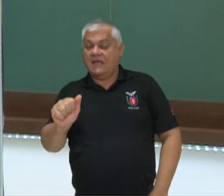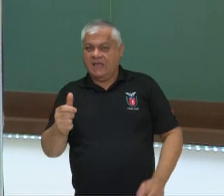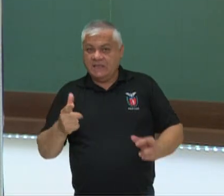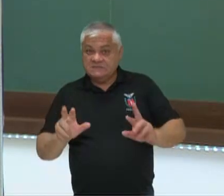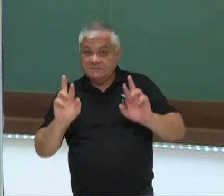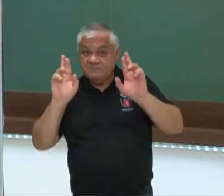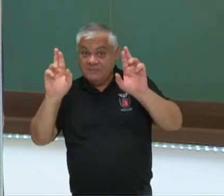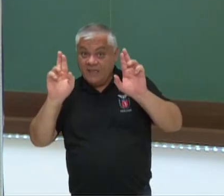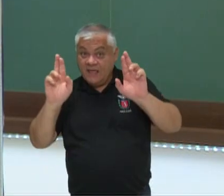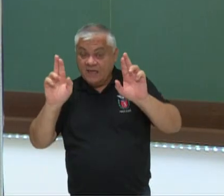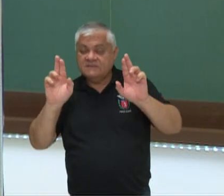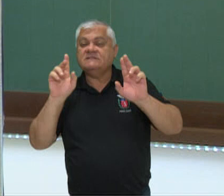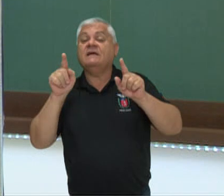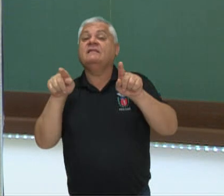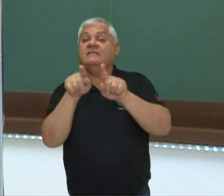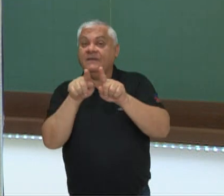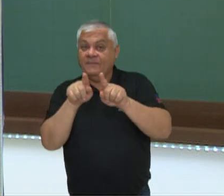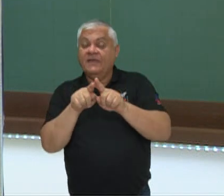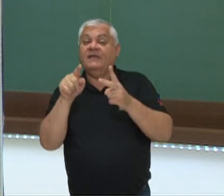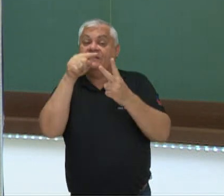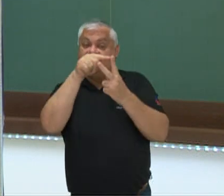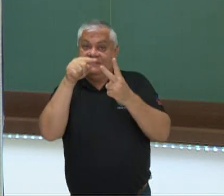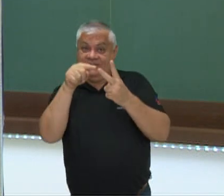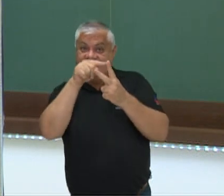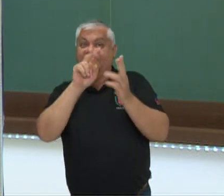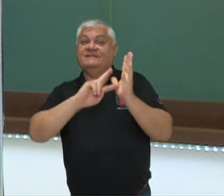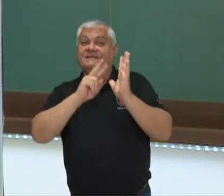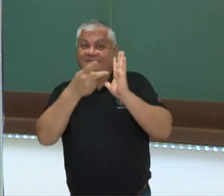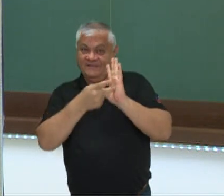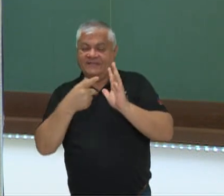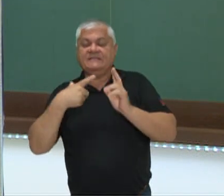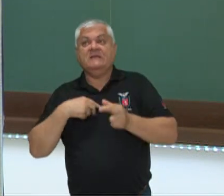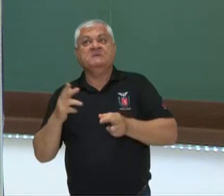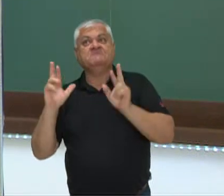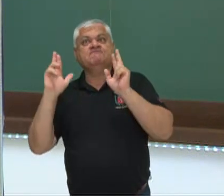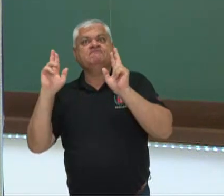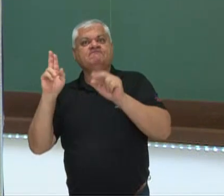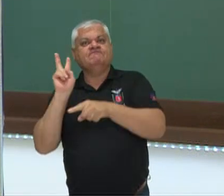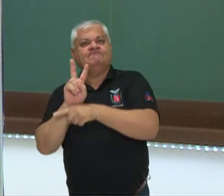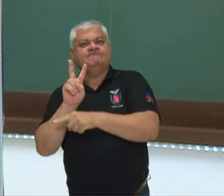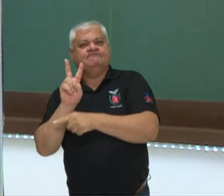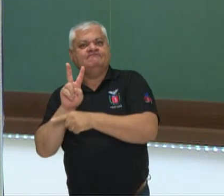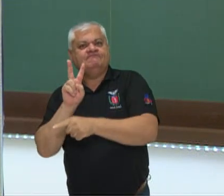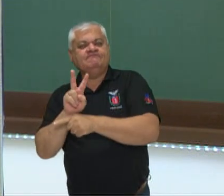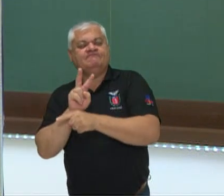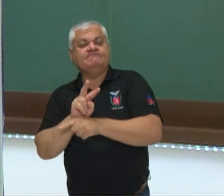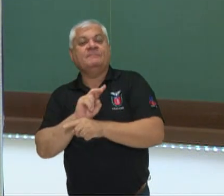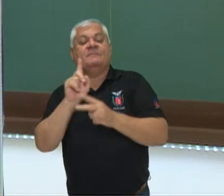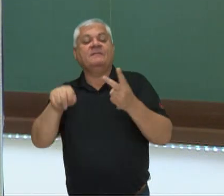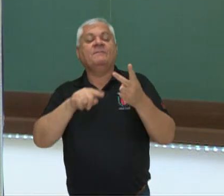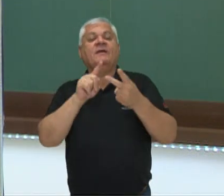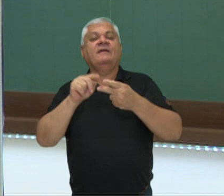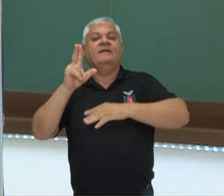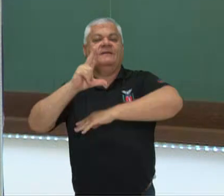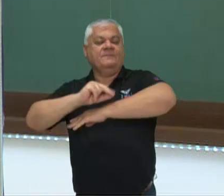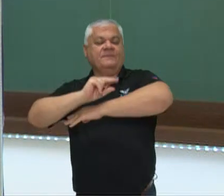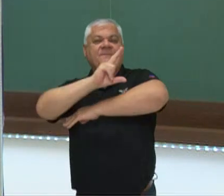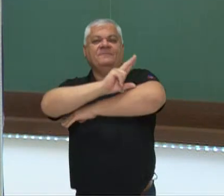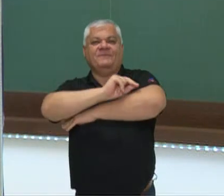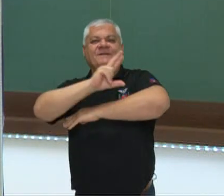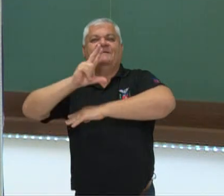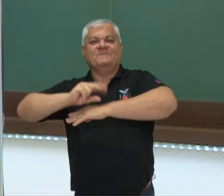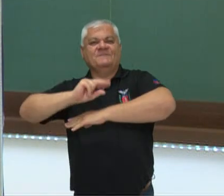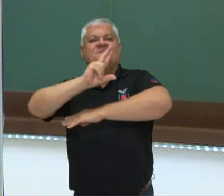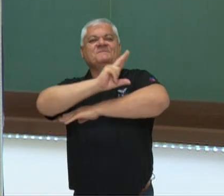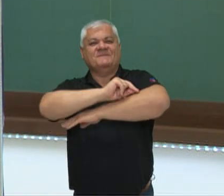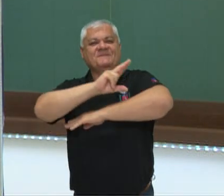no sentido afetivo de esperança, de quem tem esperança ou espera dias melhores, mas é também o nome dado